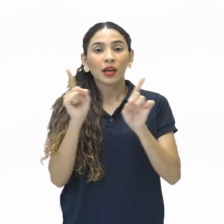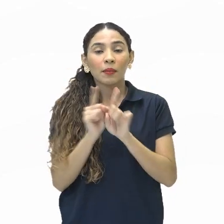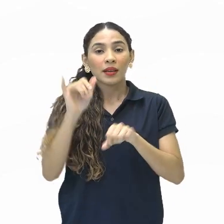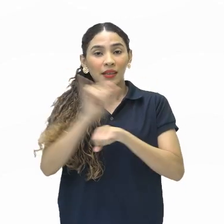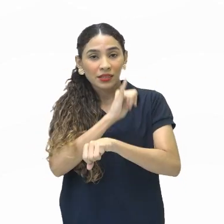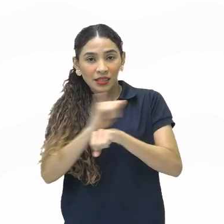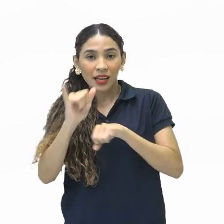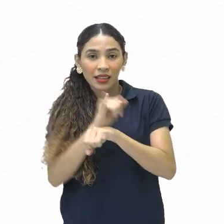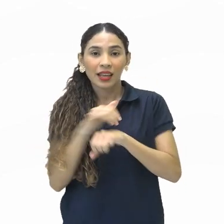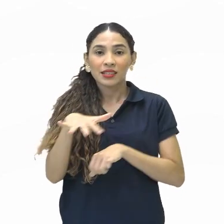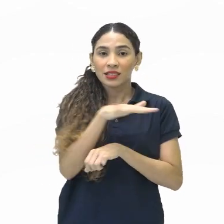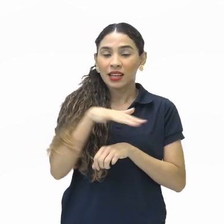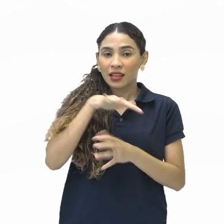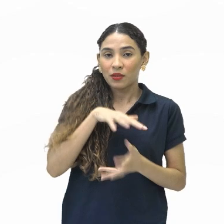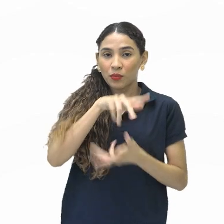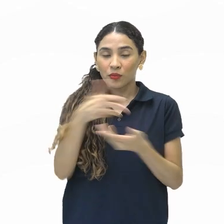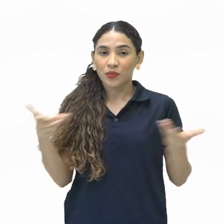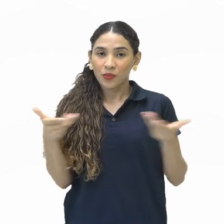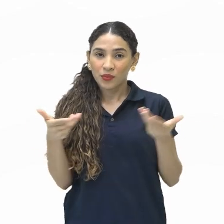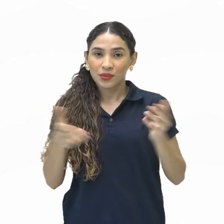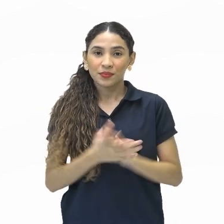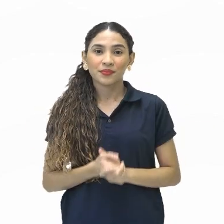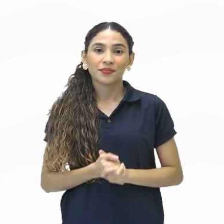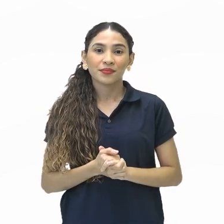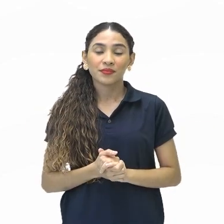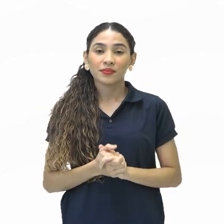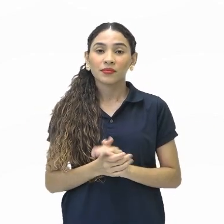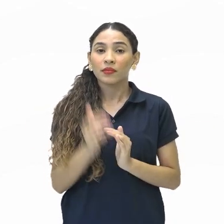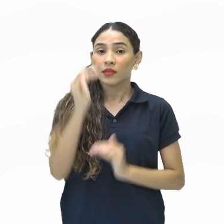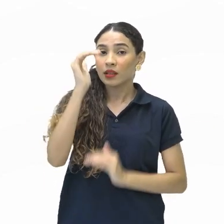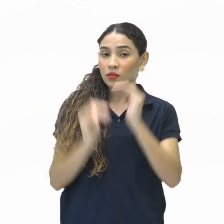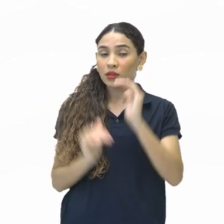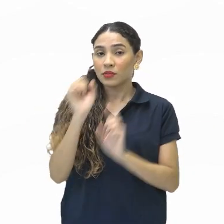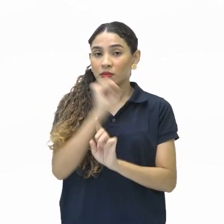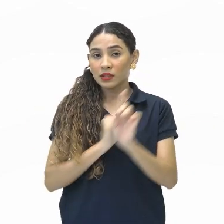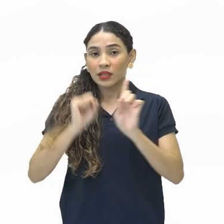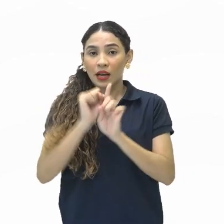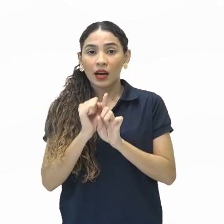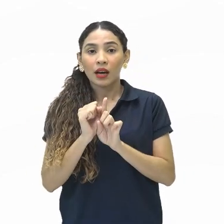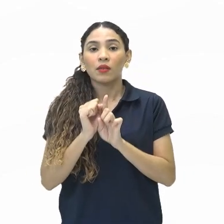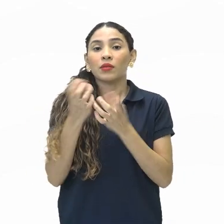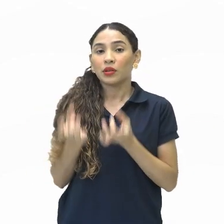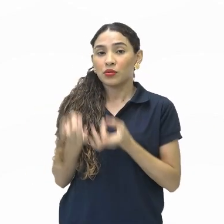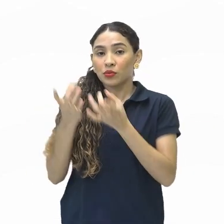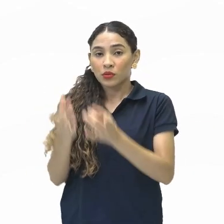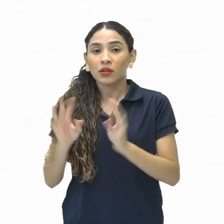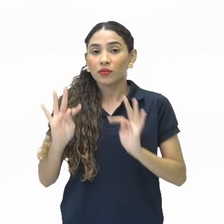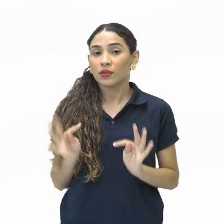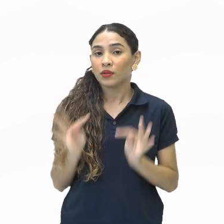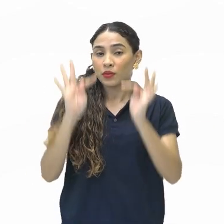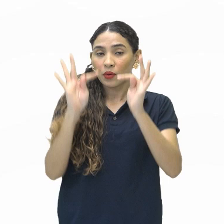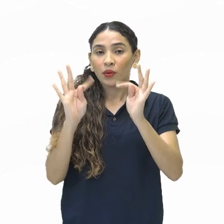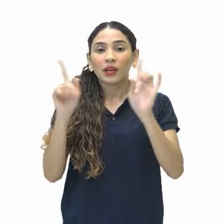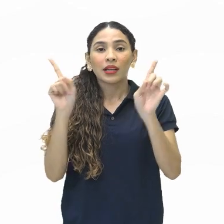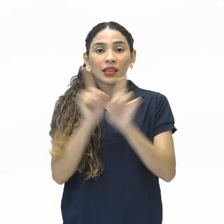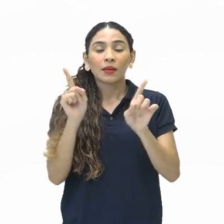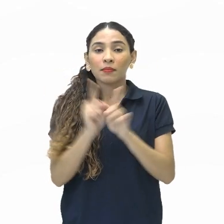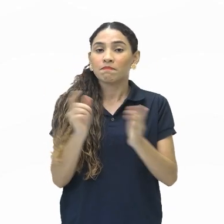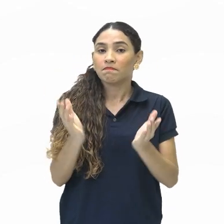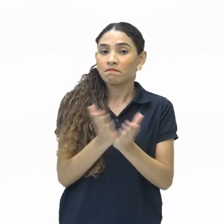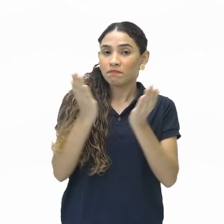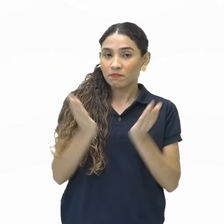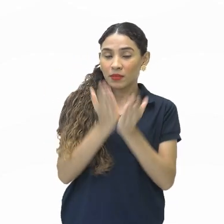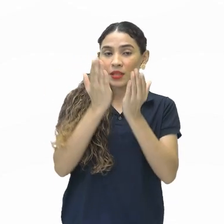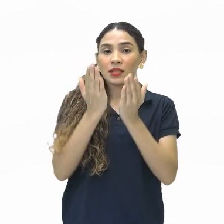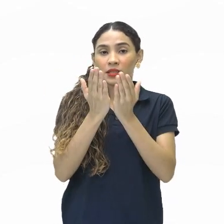configurações de mercado no mundo atual, desigualdade social, exclusão digital e